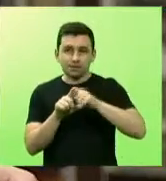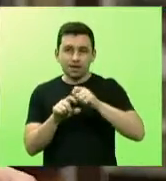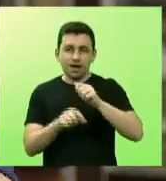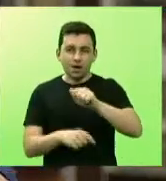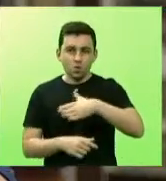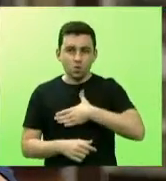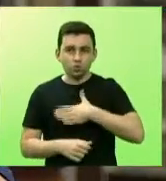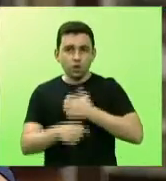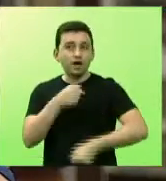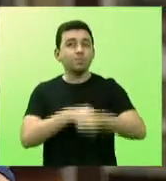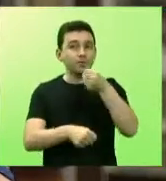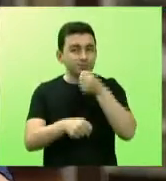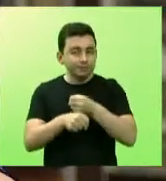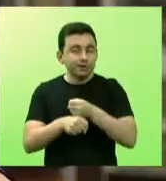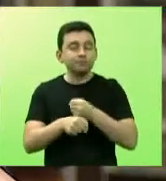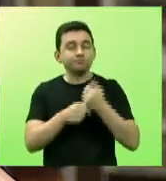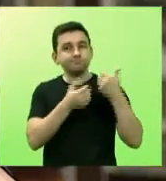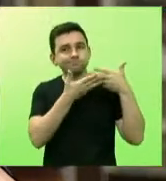passado,